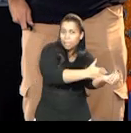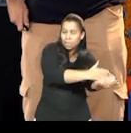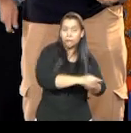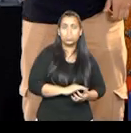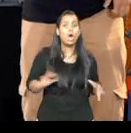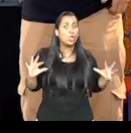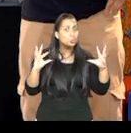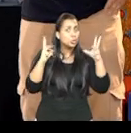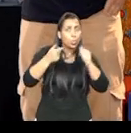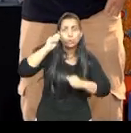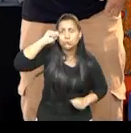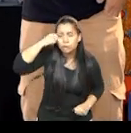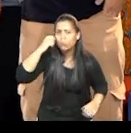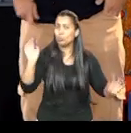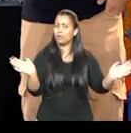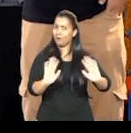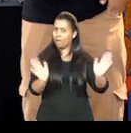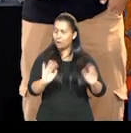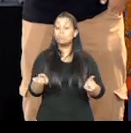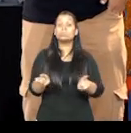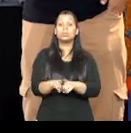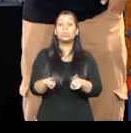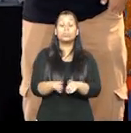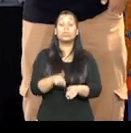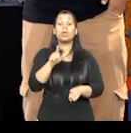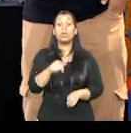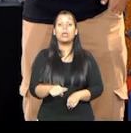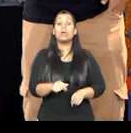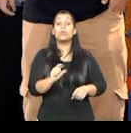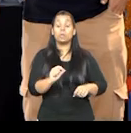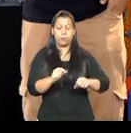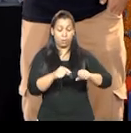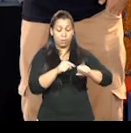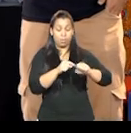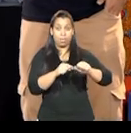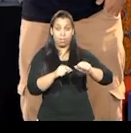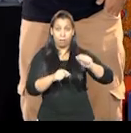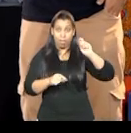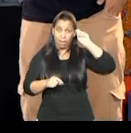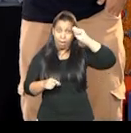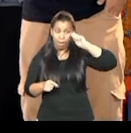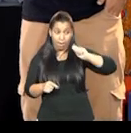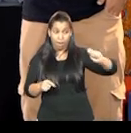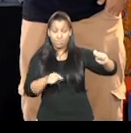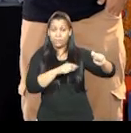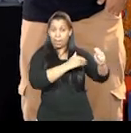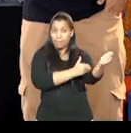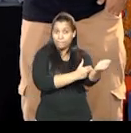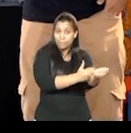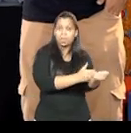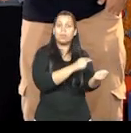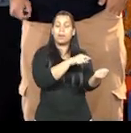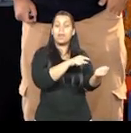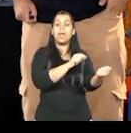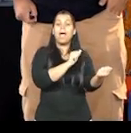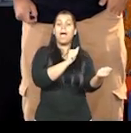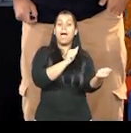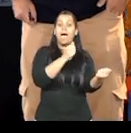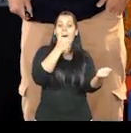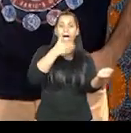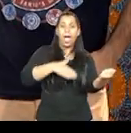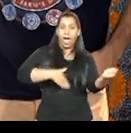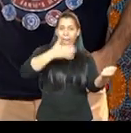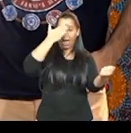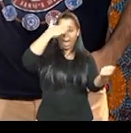são negros. A África Branca também é conhecida como a África Árabe e ela está localizada acima do deserto do